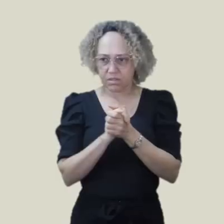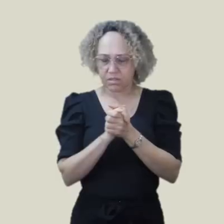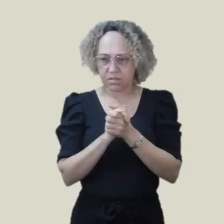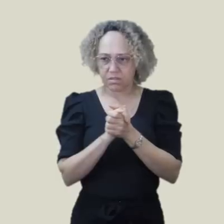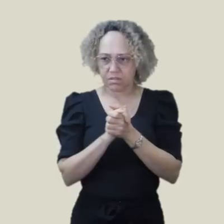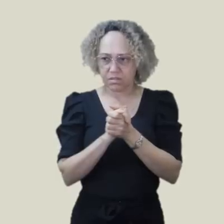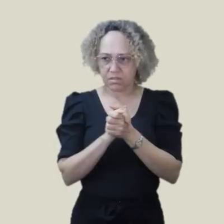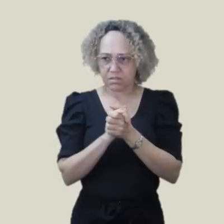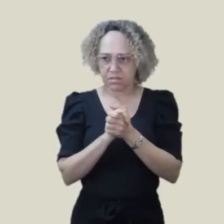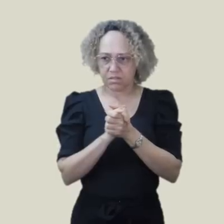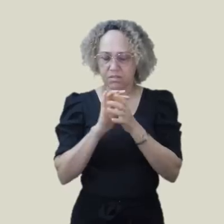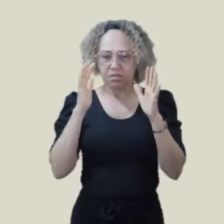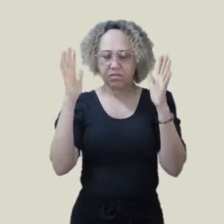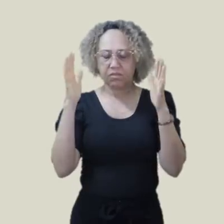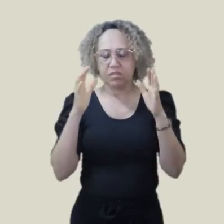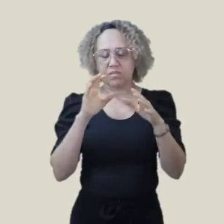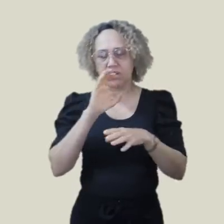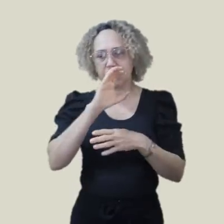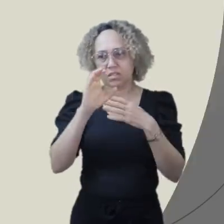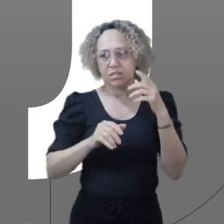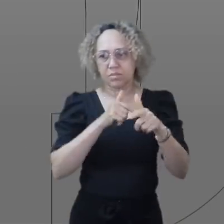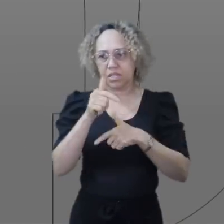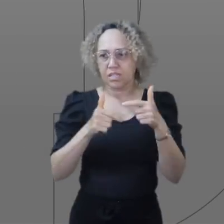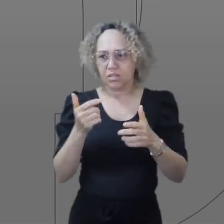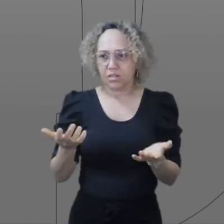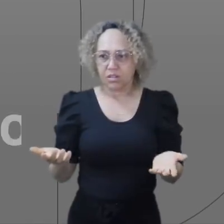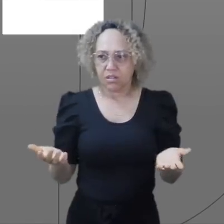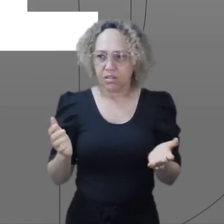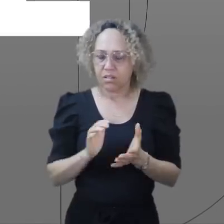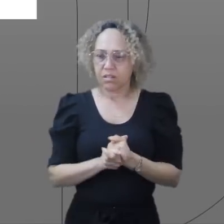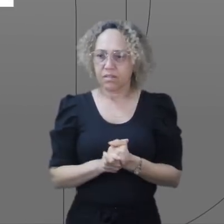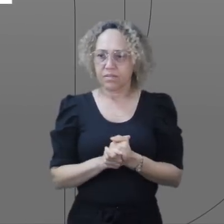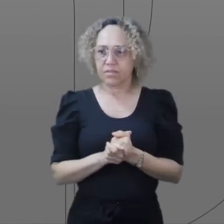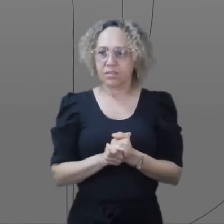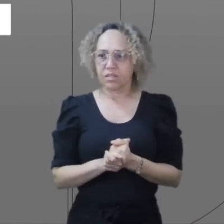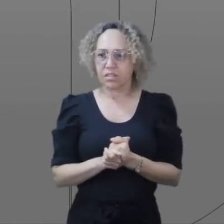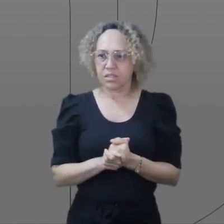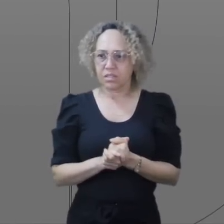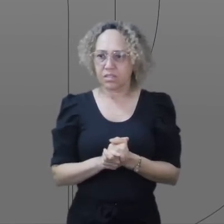trabalhadora. Viva a nossa luta.